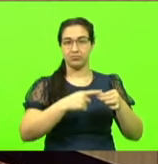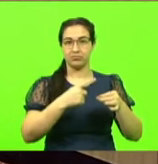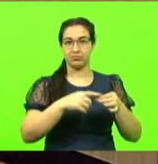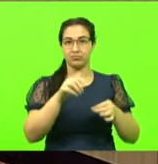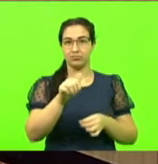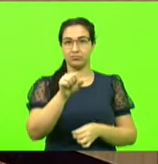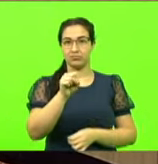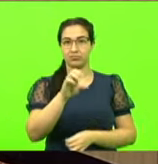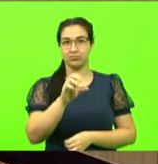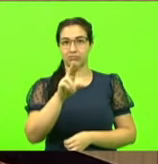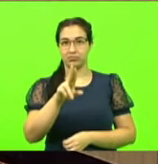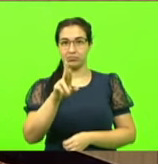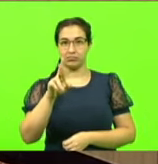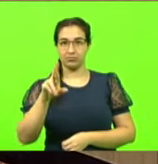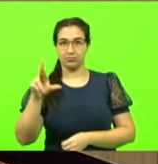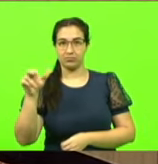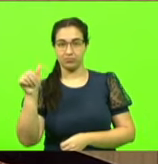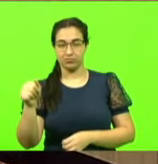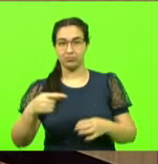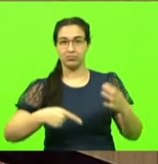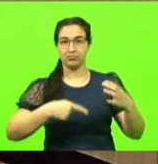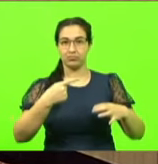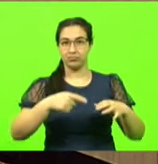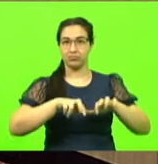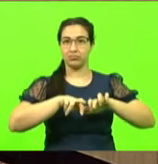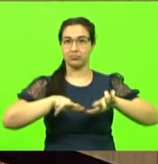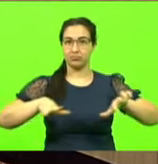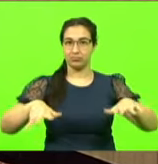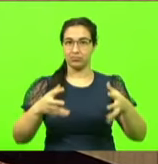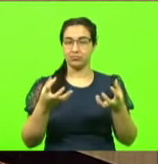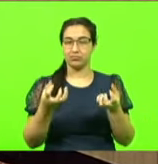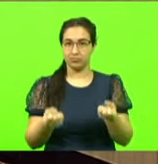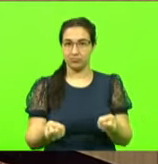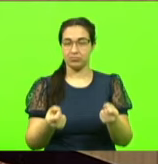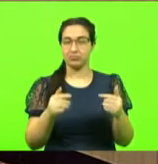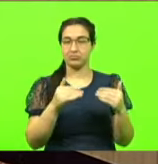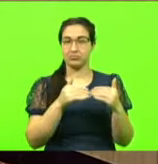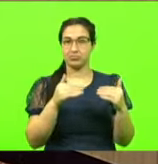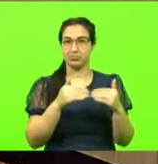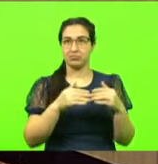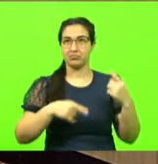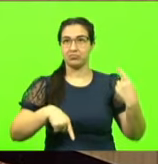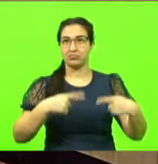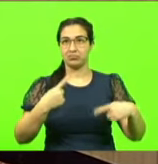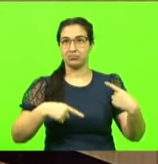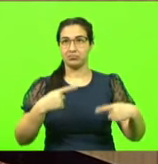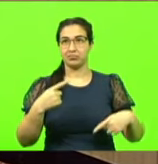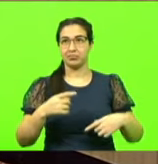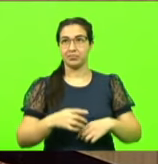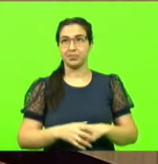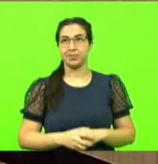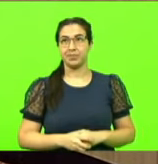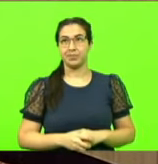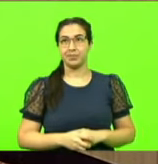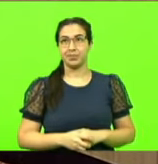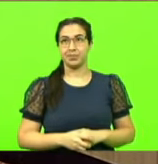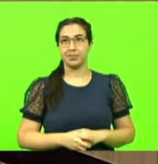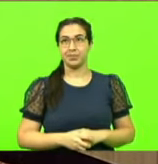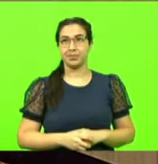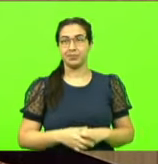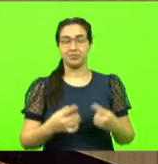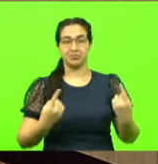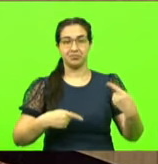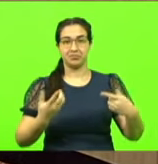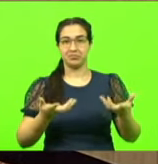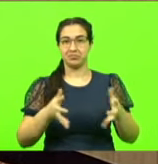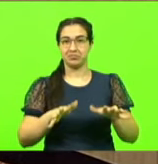Justiça, Comissão de Finanças e Tributação e Comissão de Trabalho, Administração e Serviço Público. Em discussão. Não havendo quem queira